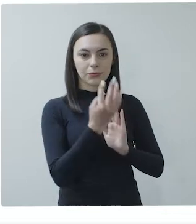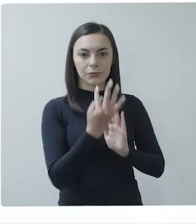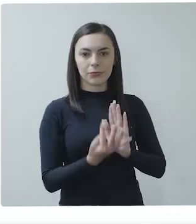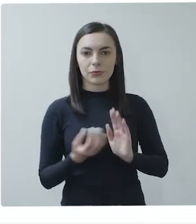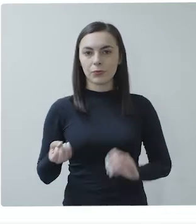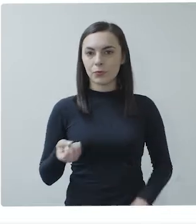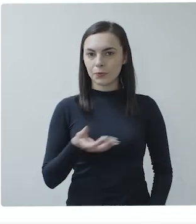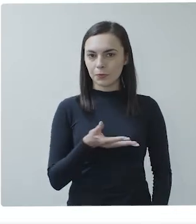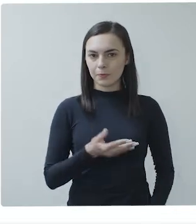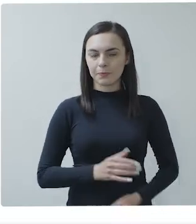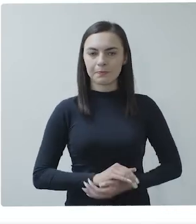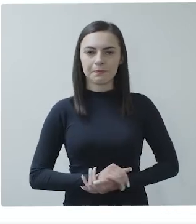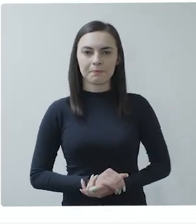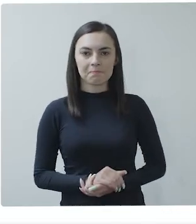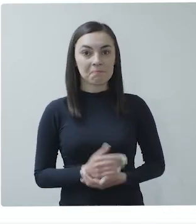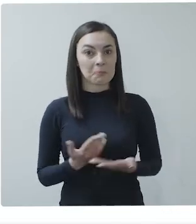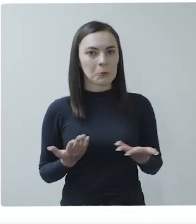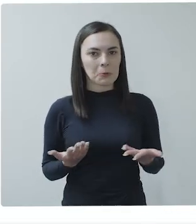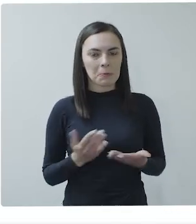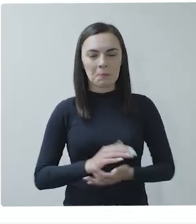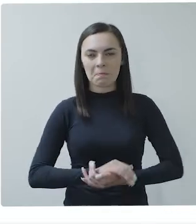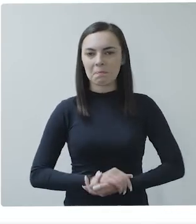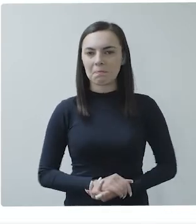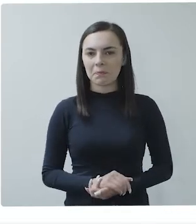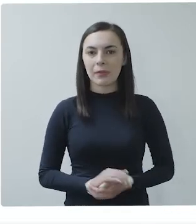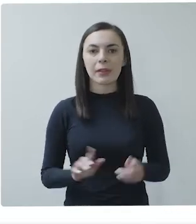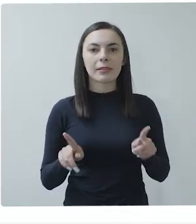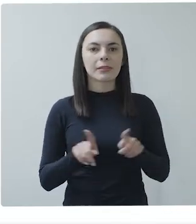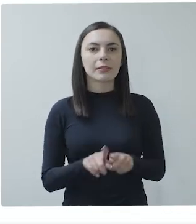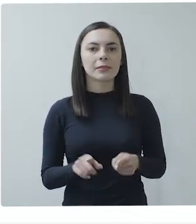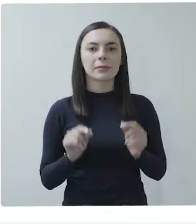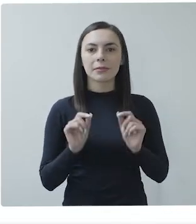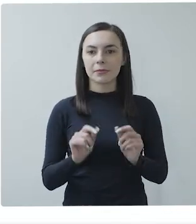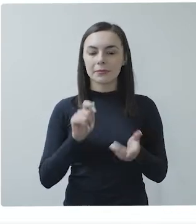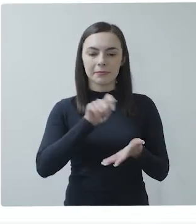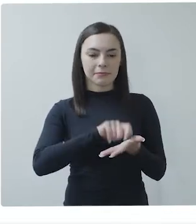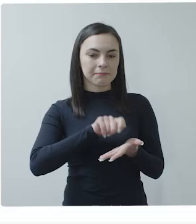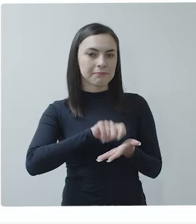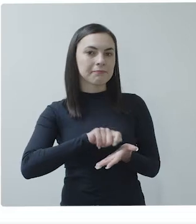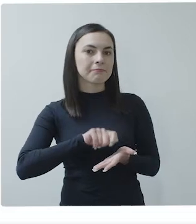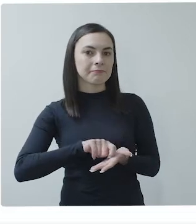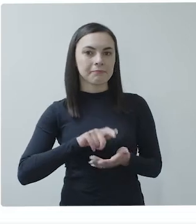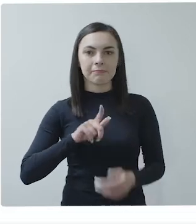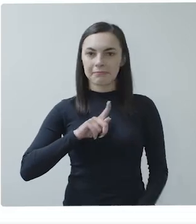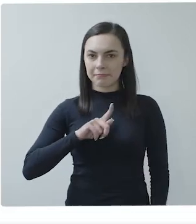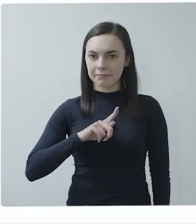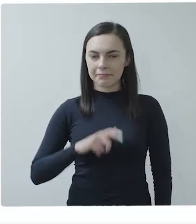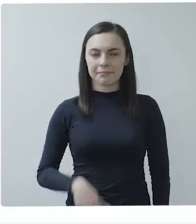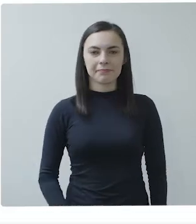será? E iremos também fazer alguns registros.